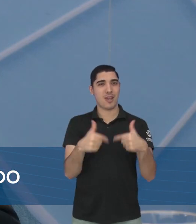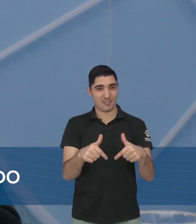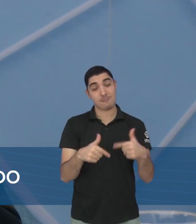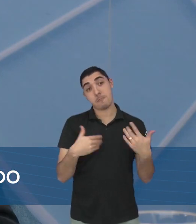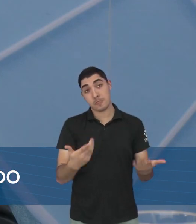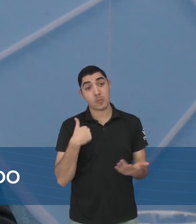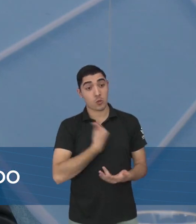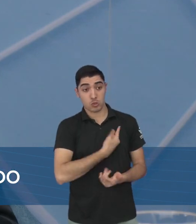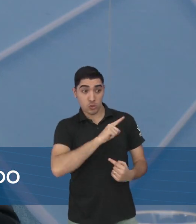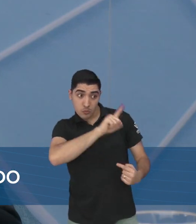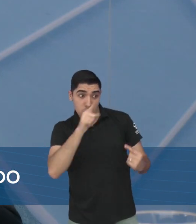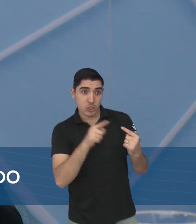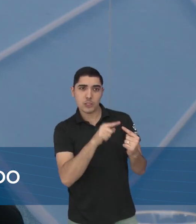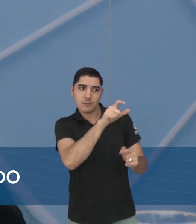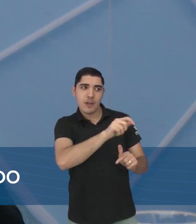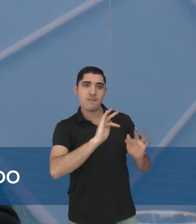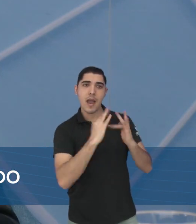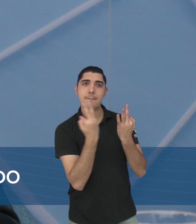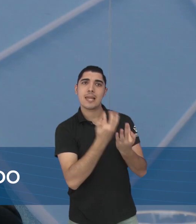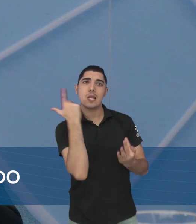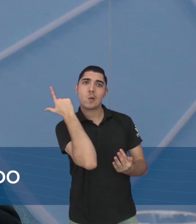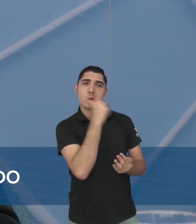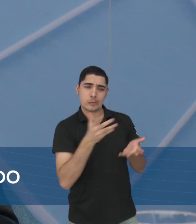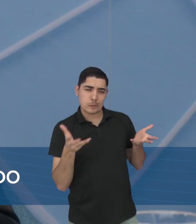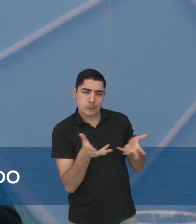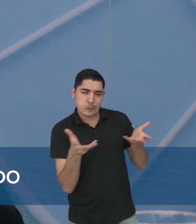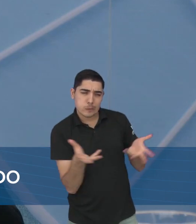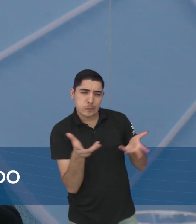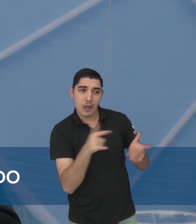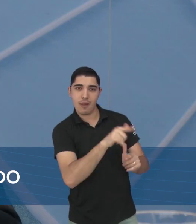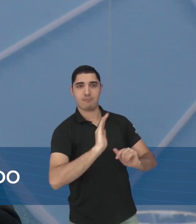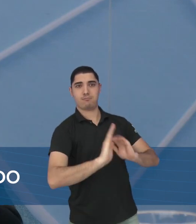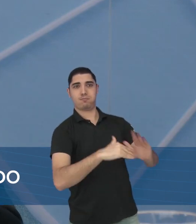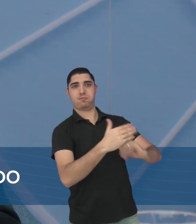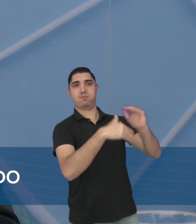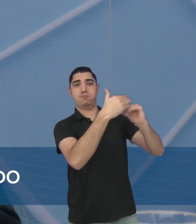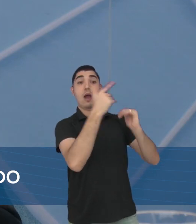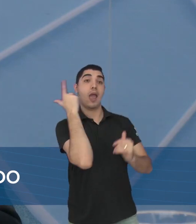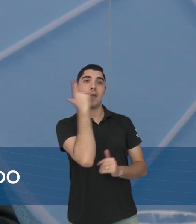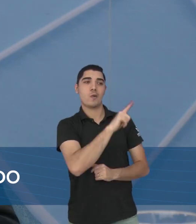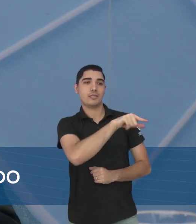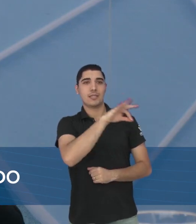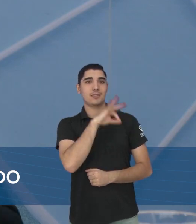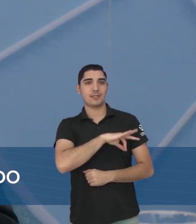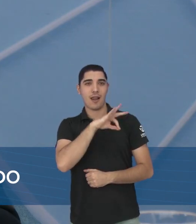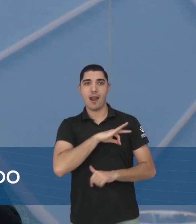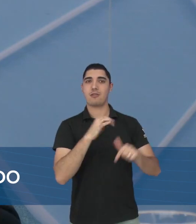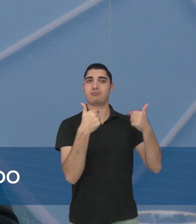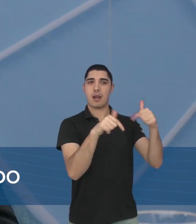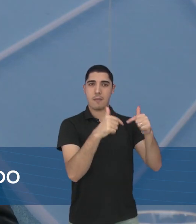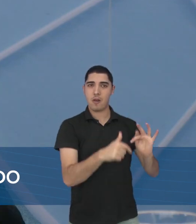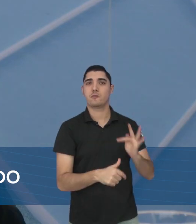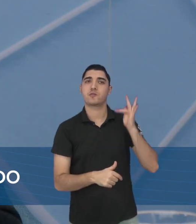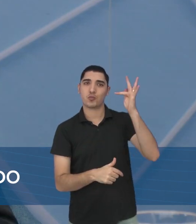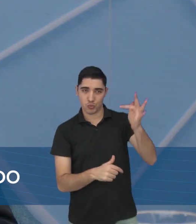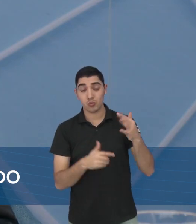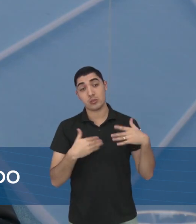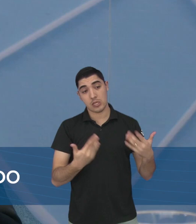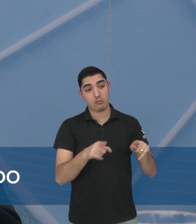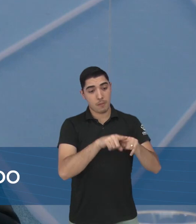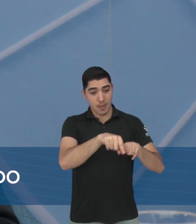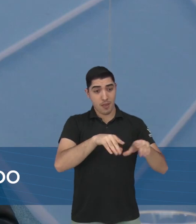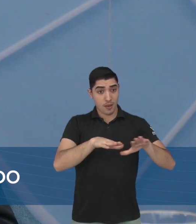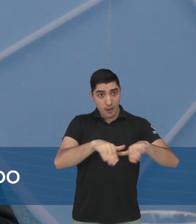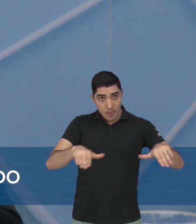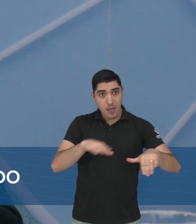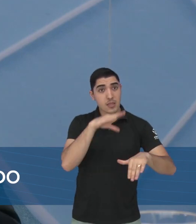estar evoluindo, que elas possam, assim, conseguir gerar uma renda, melhorar a qualidade de vida da sua família e que essas crianças, aprendendo uma atividade,